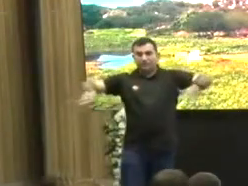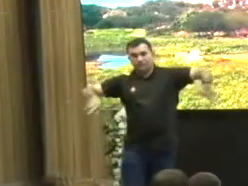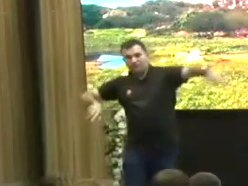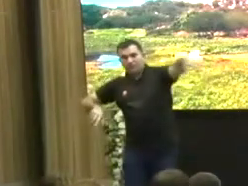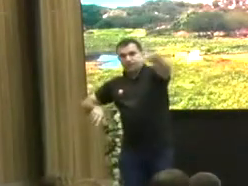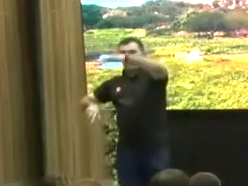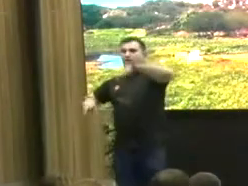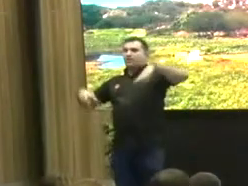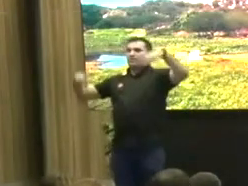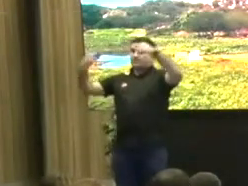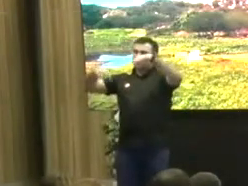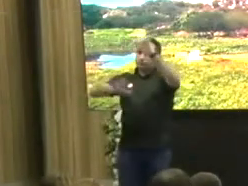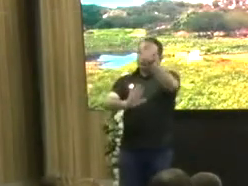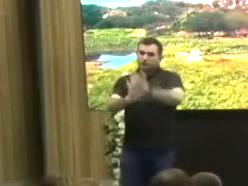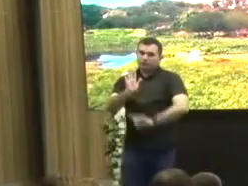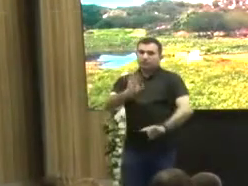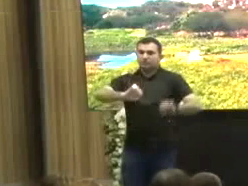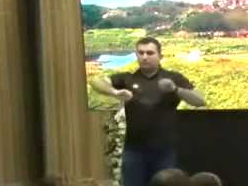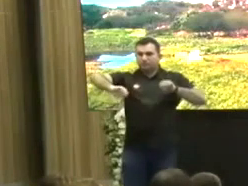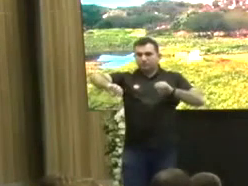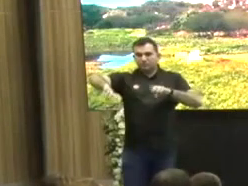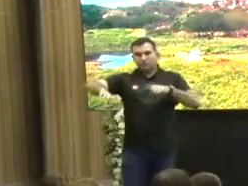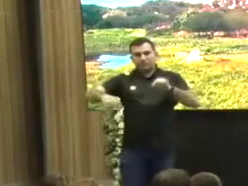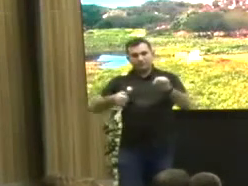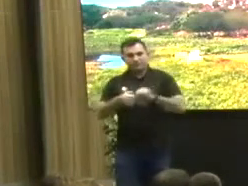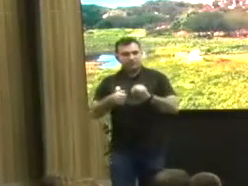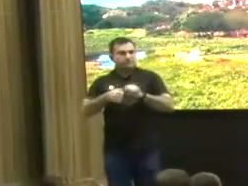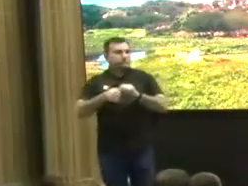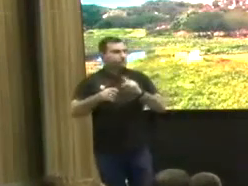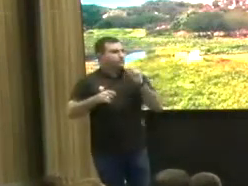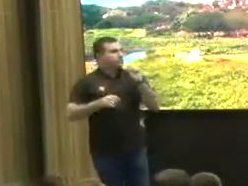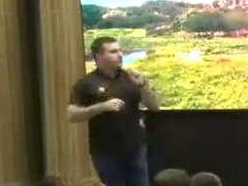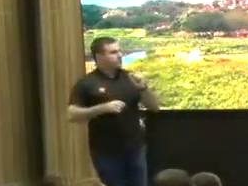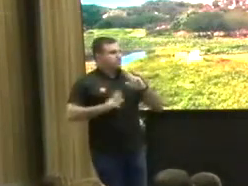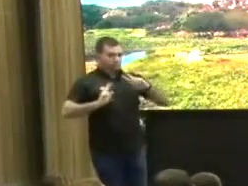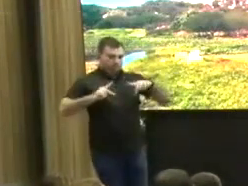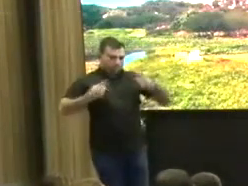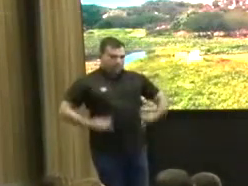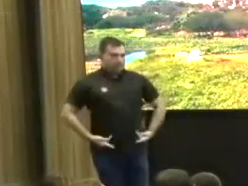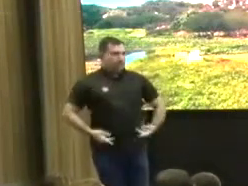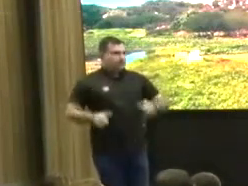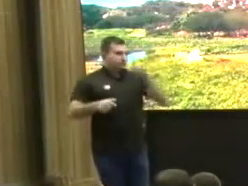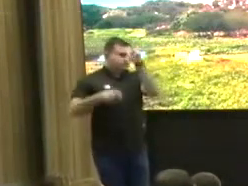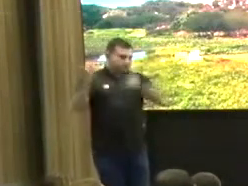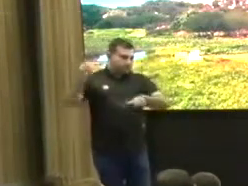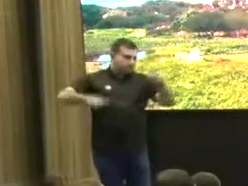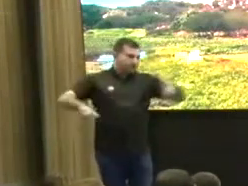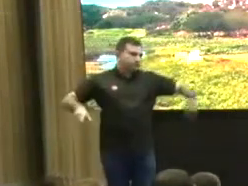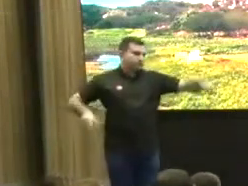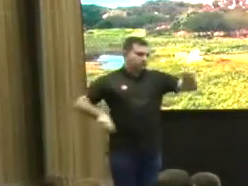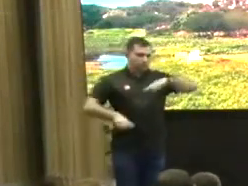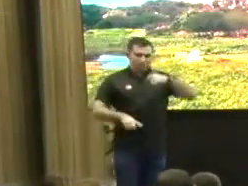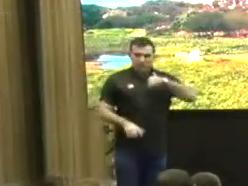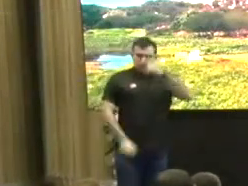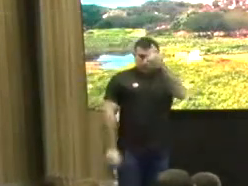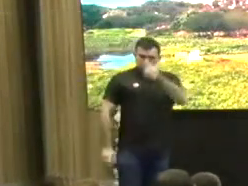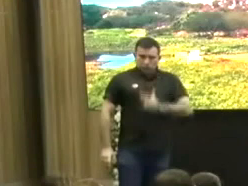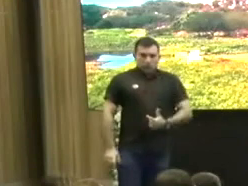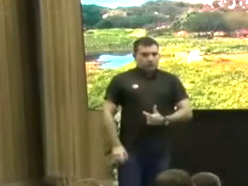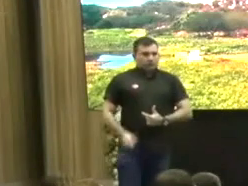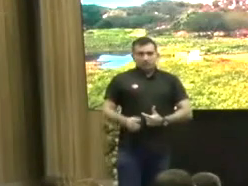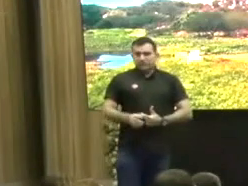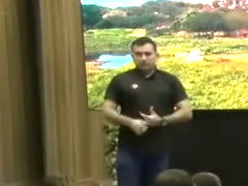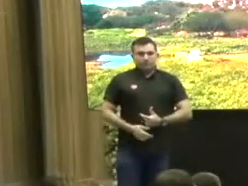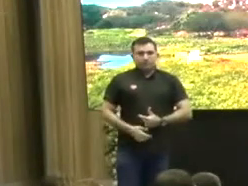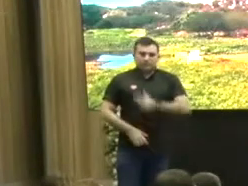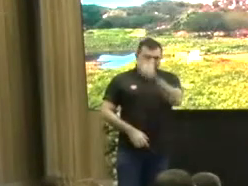educações, porque educar é um que fazer humano, como diz bem Freire, é um que fazer humano. Não nascemos gente, nos tornamos. E nos tornamos